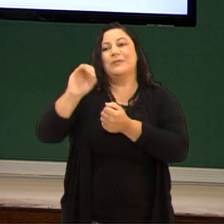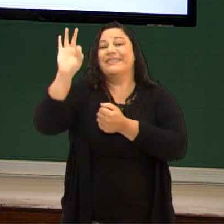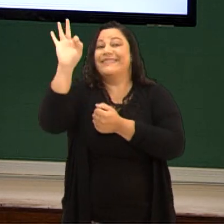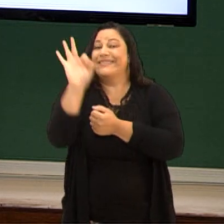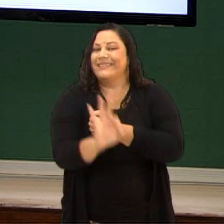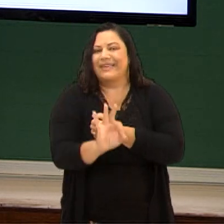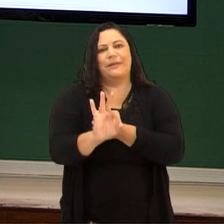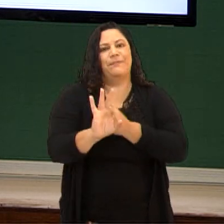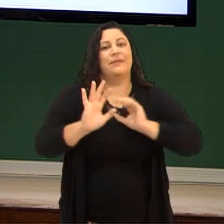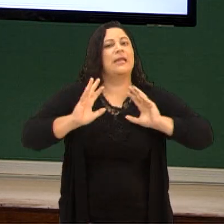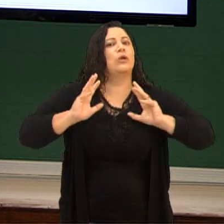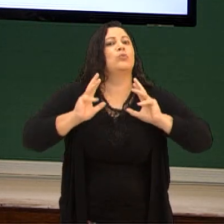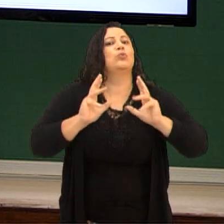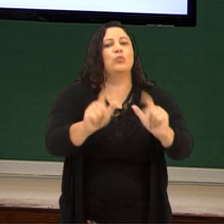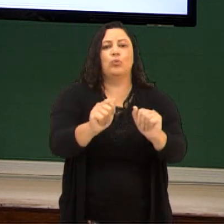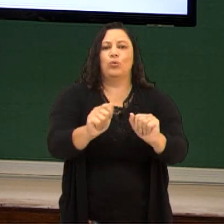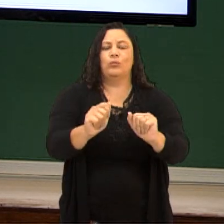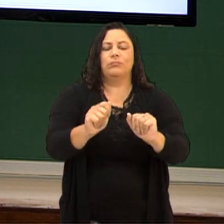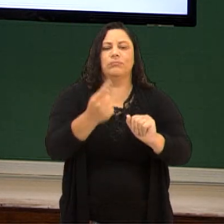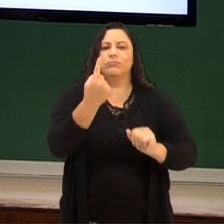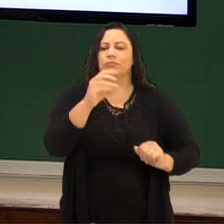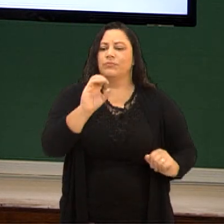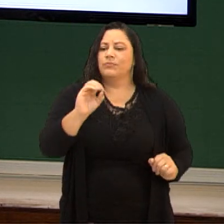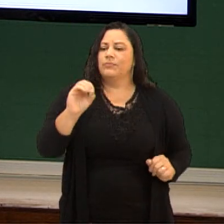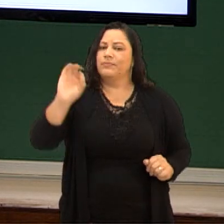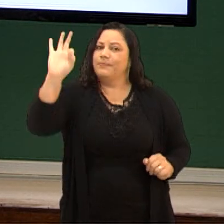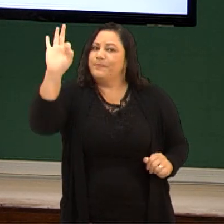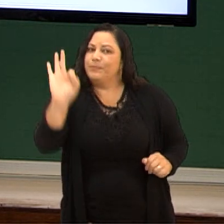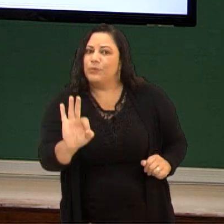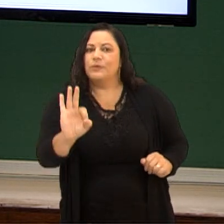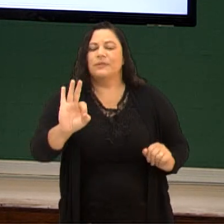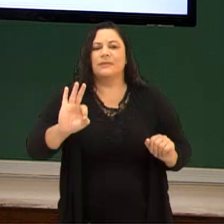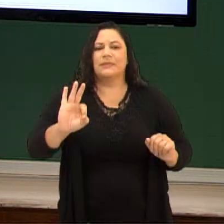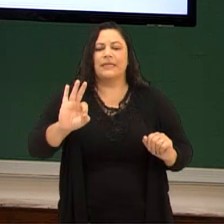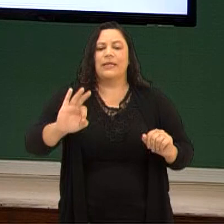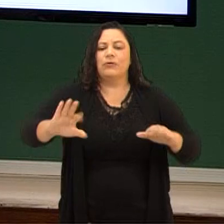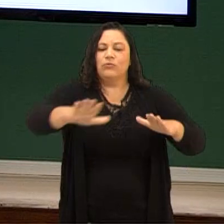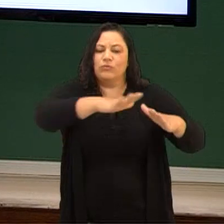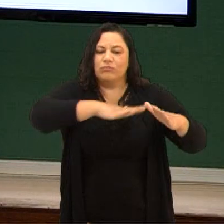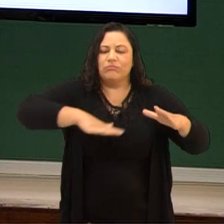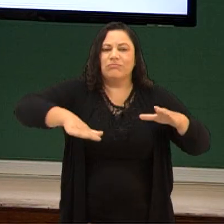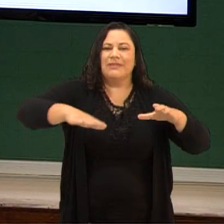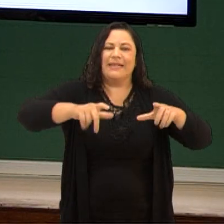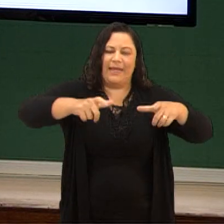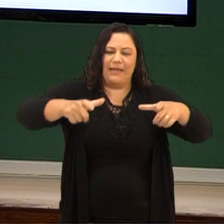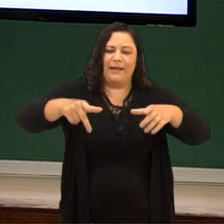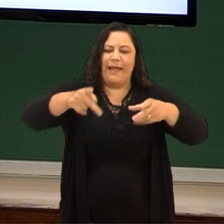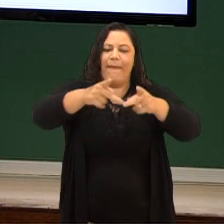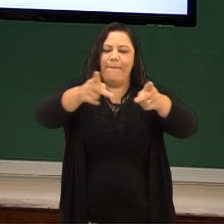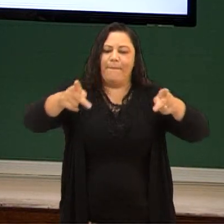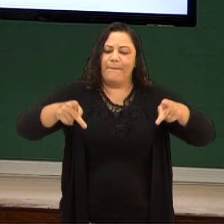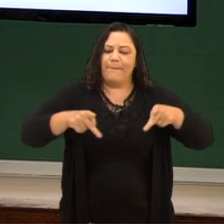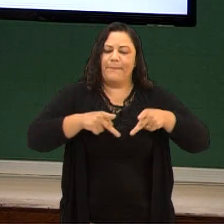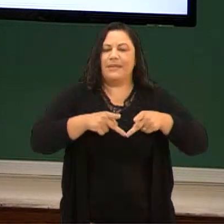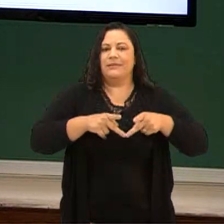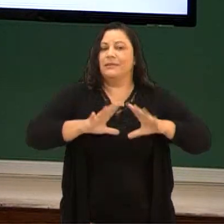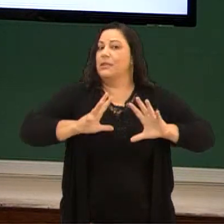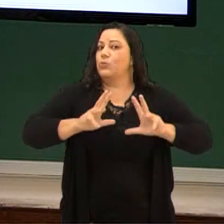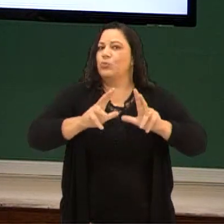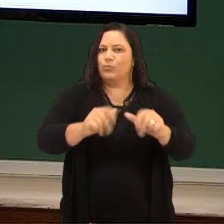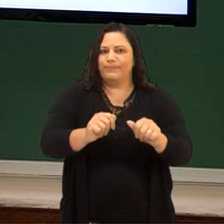100% desse círculo, né? Que tem todas as informações que eu vou demonstrar para vocês daqui a pouquinho,